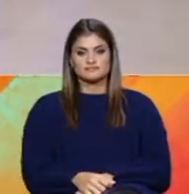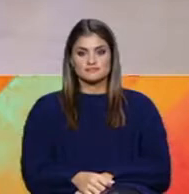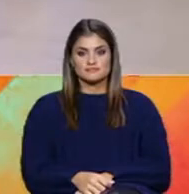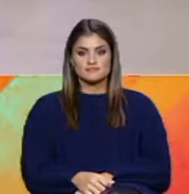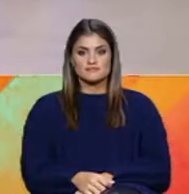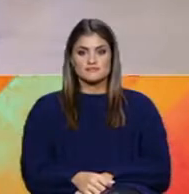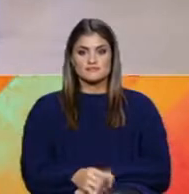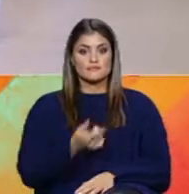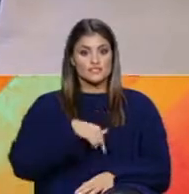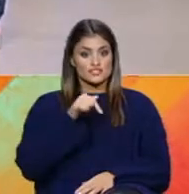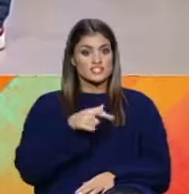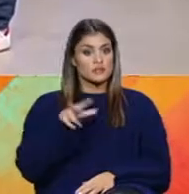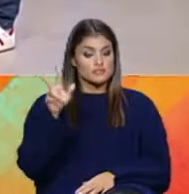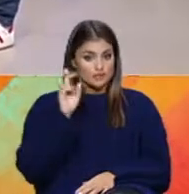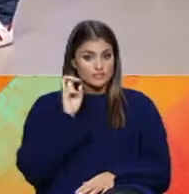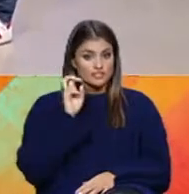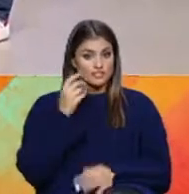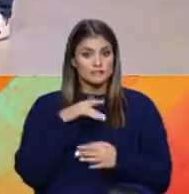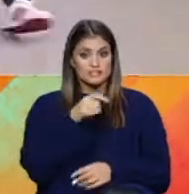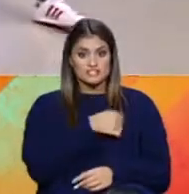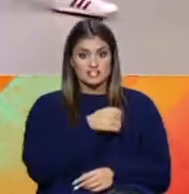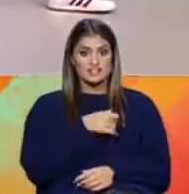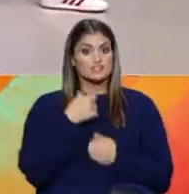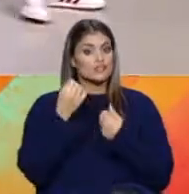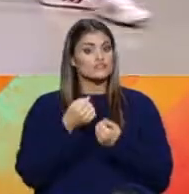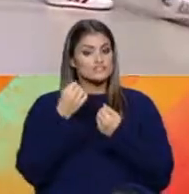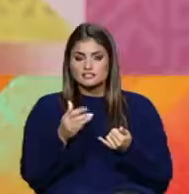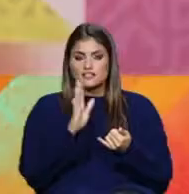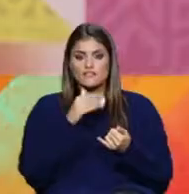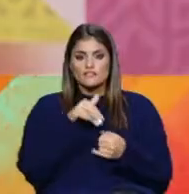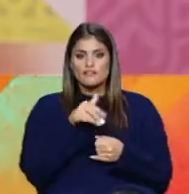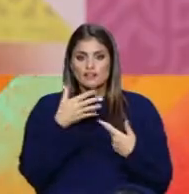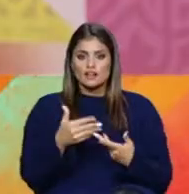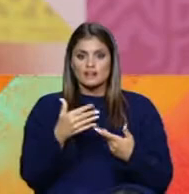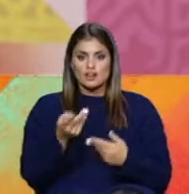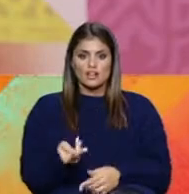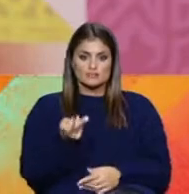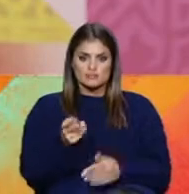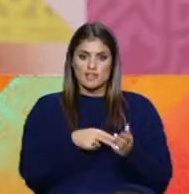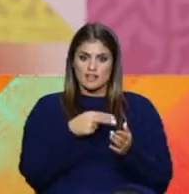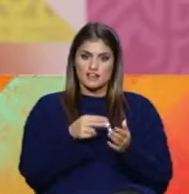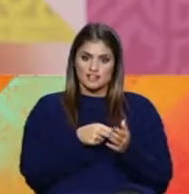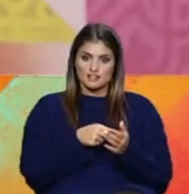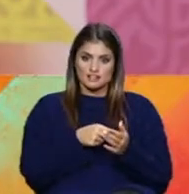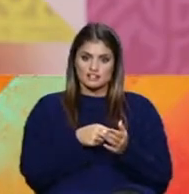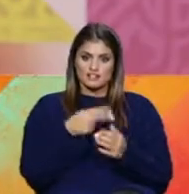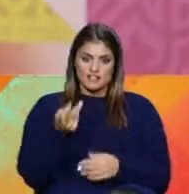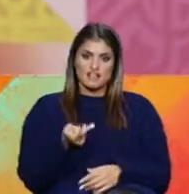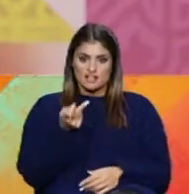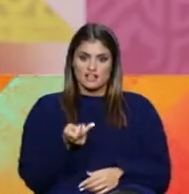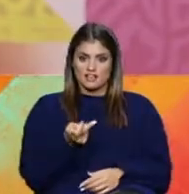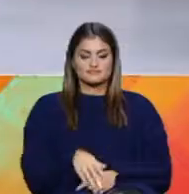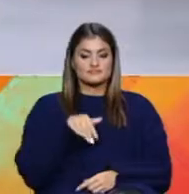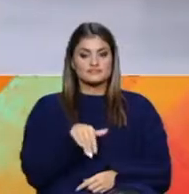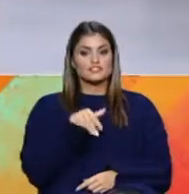Zé, desculpa. Nós aqui estávamos a ouvir-te, mas em casa não estava a chegar o som. Eu percebi porque... Já em banho-maria. Ah, ok. Está em banho-maria? Não, ou está em